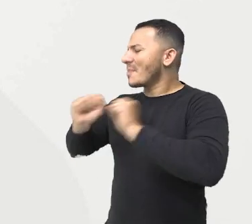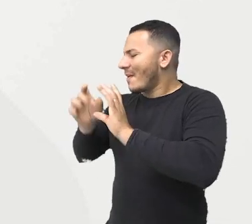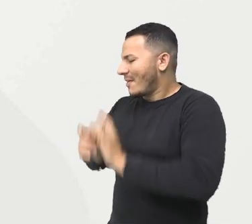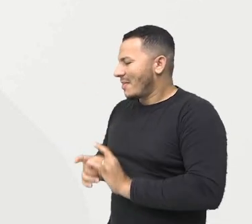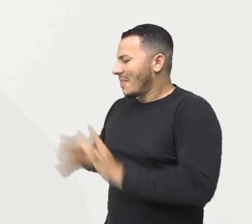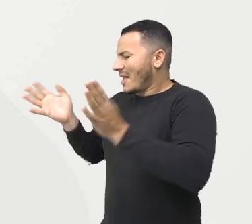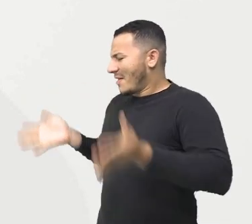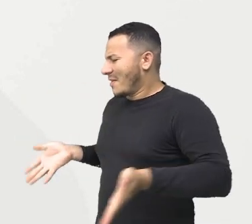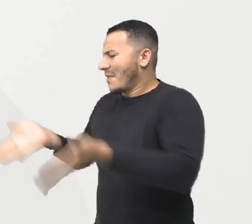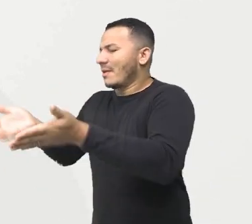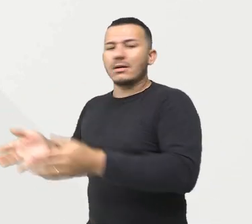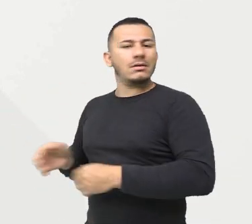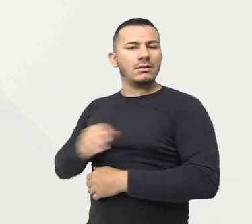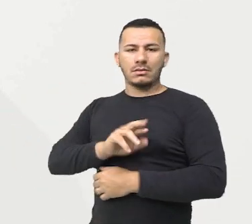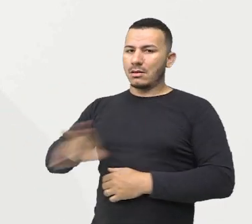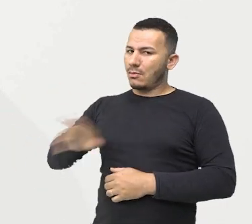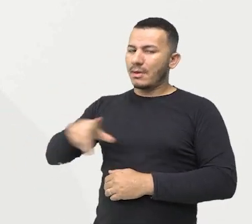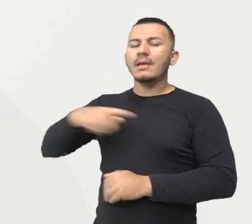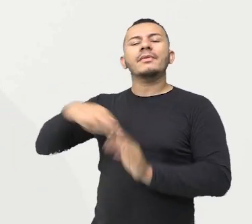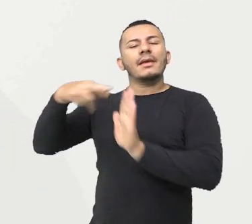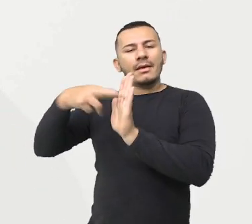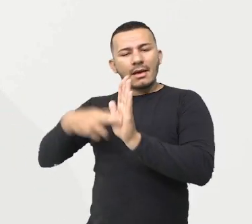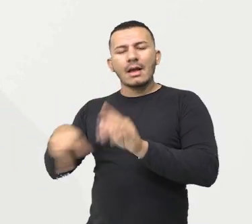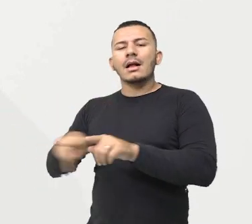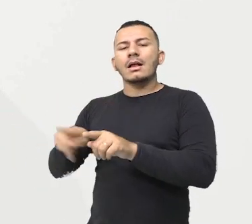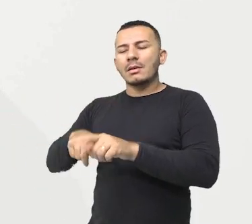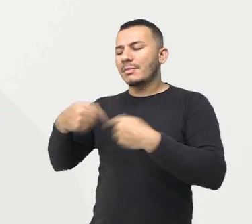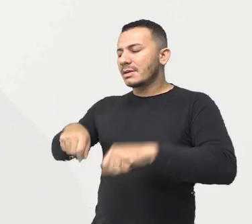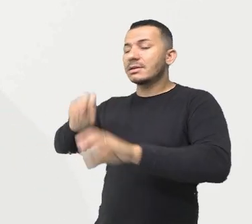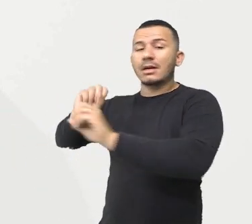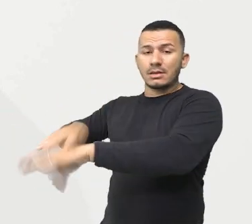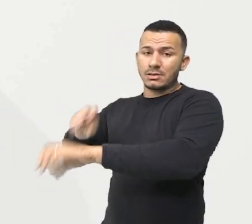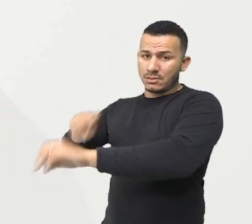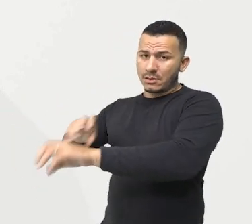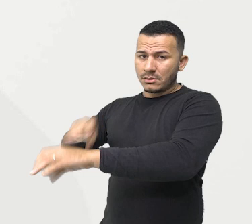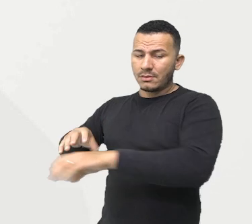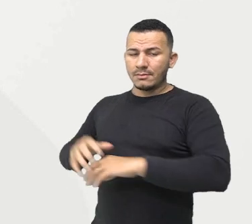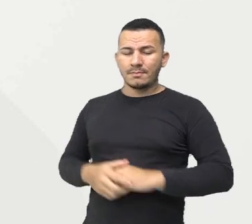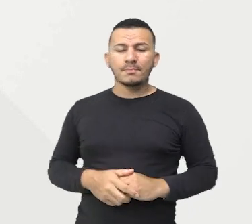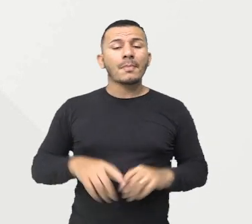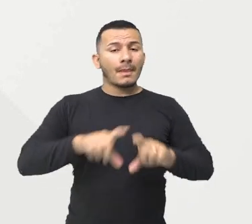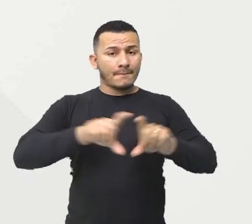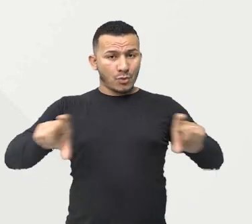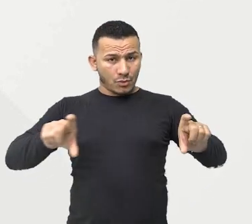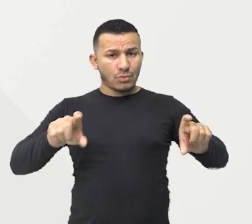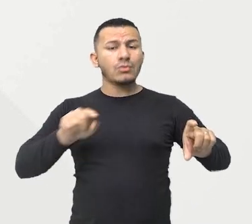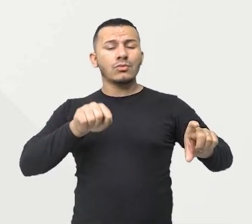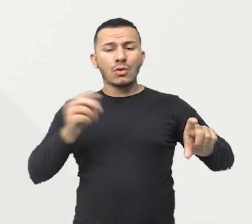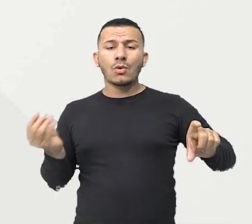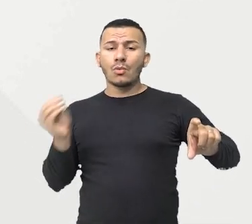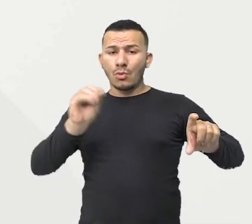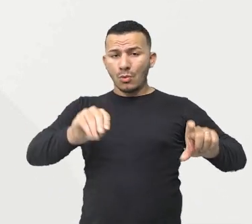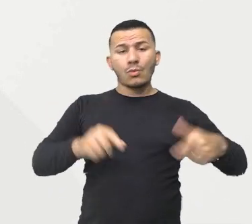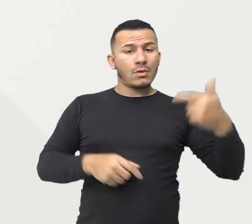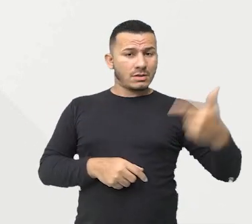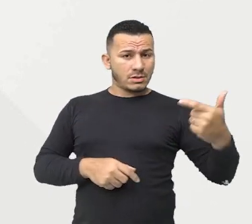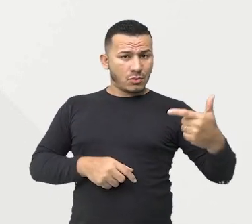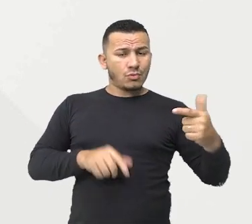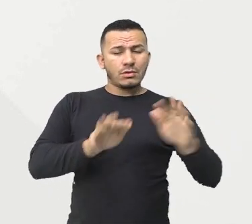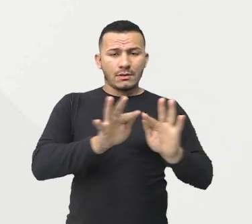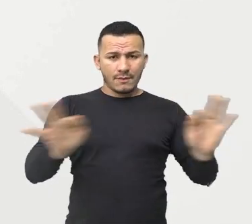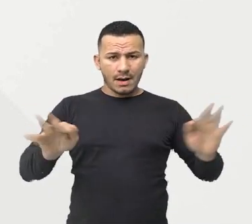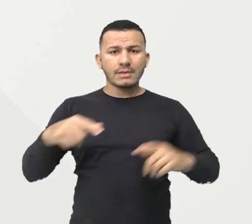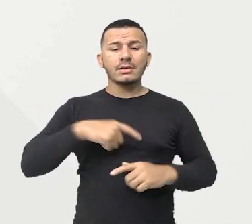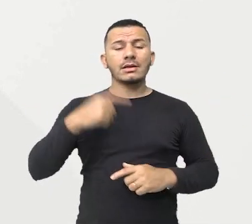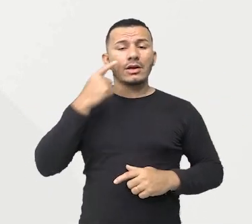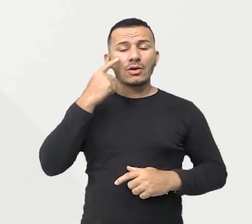assim. É necessário educar. Dentro dessa ideia principal do segundo parágrafo, o que a gente tem? Também a